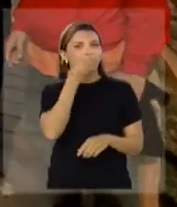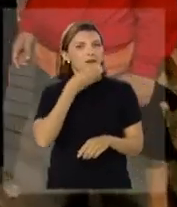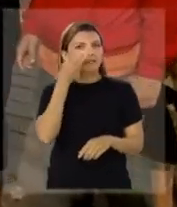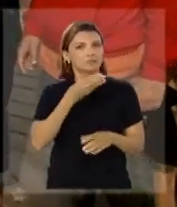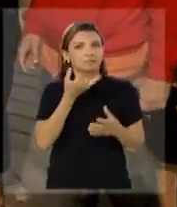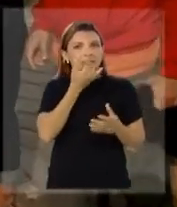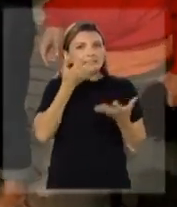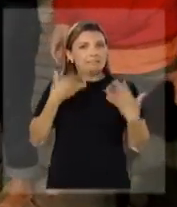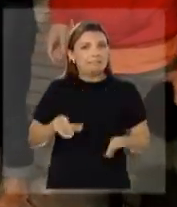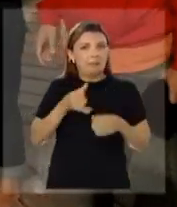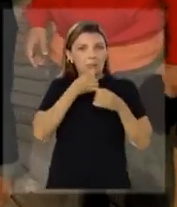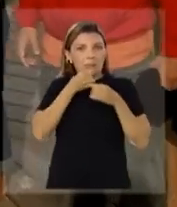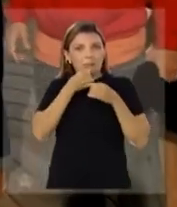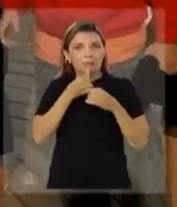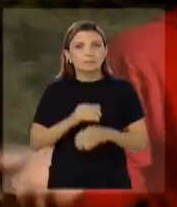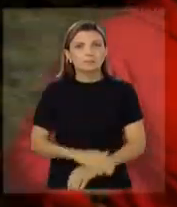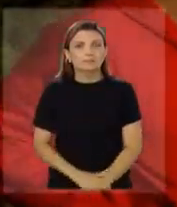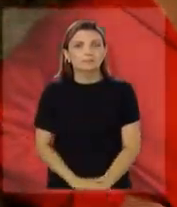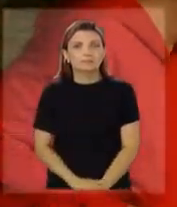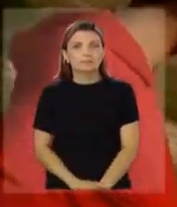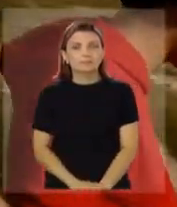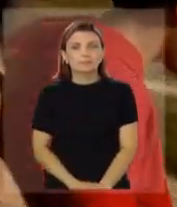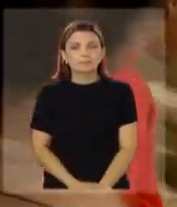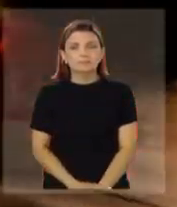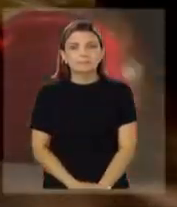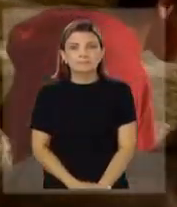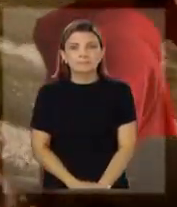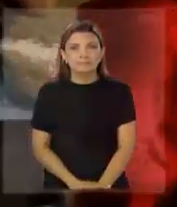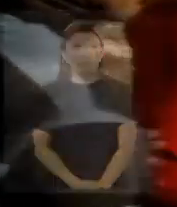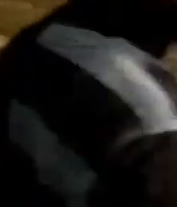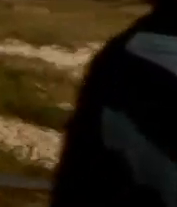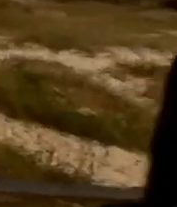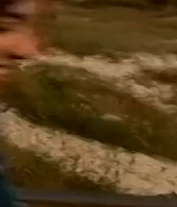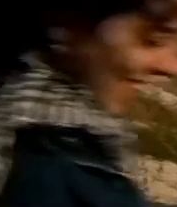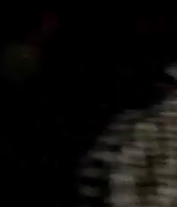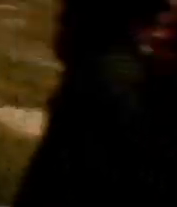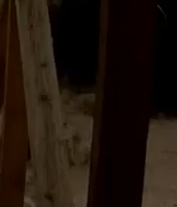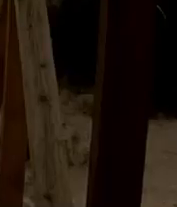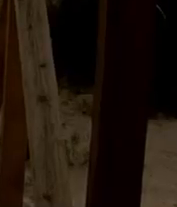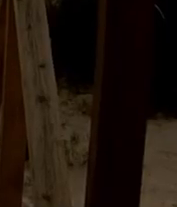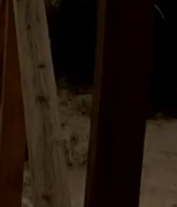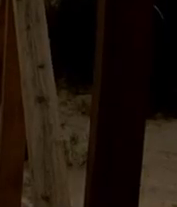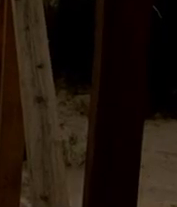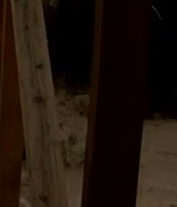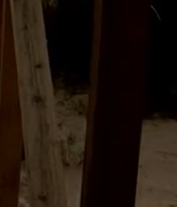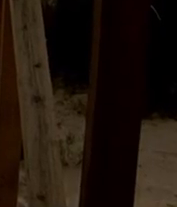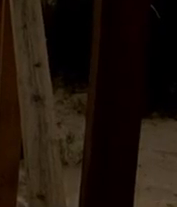quente. Com açúcar, é claro. Chamada é bem mal.